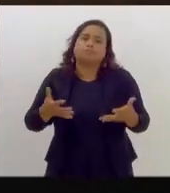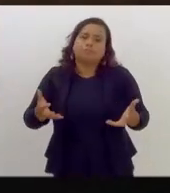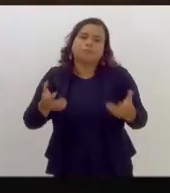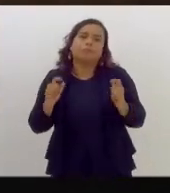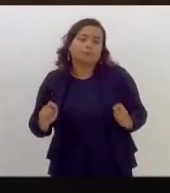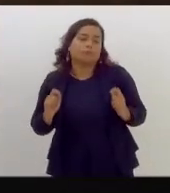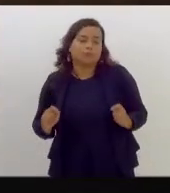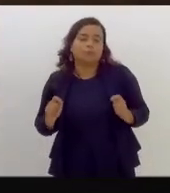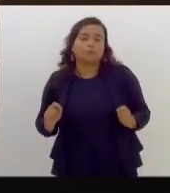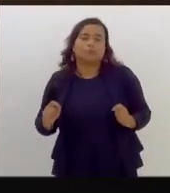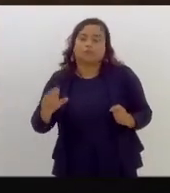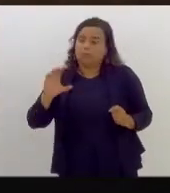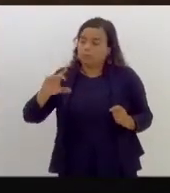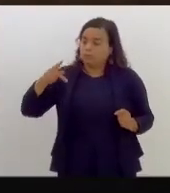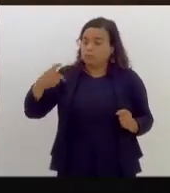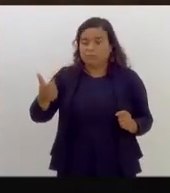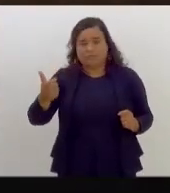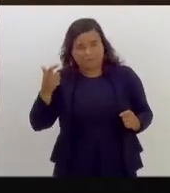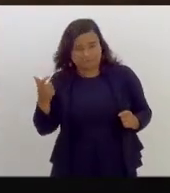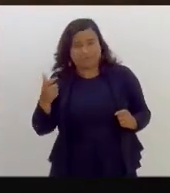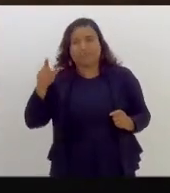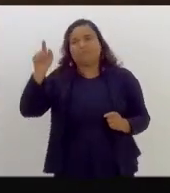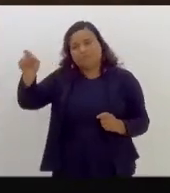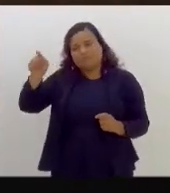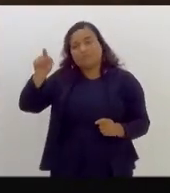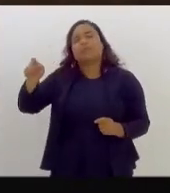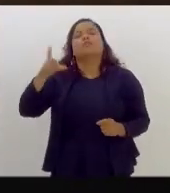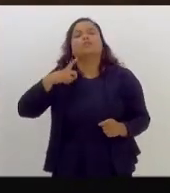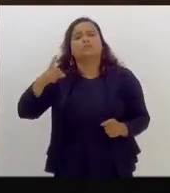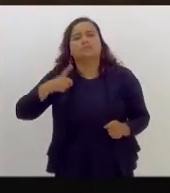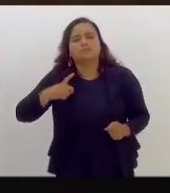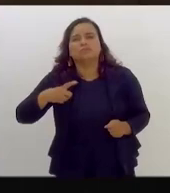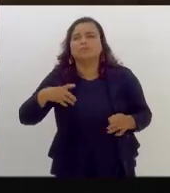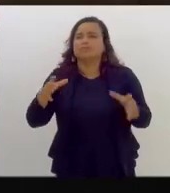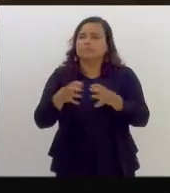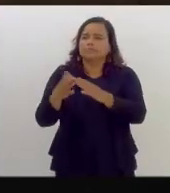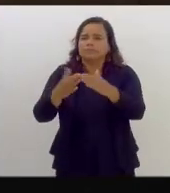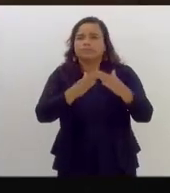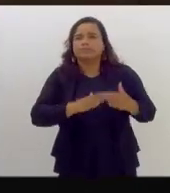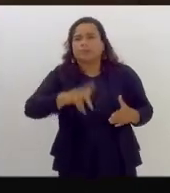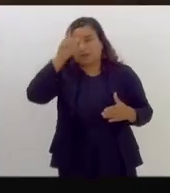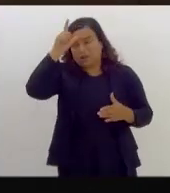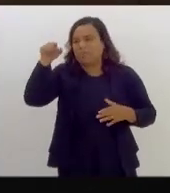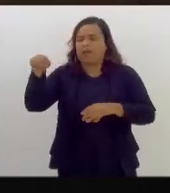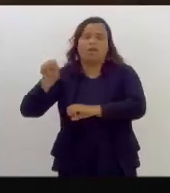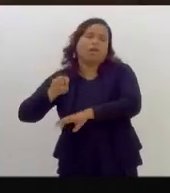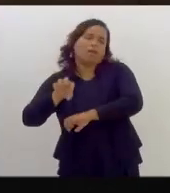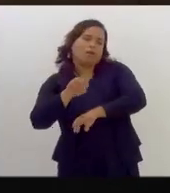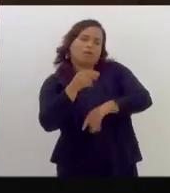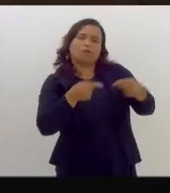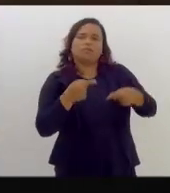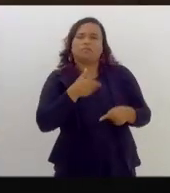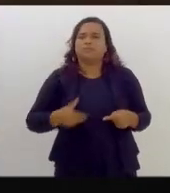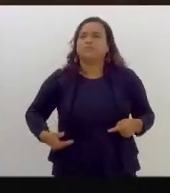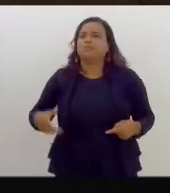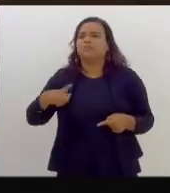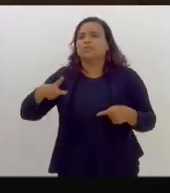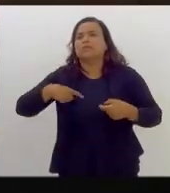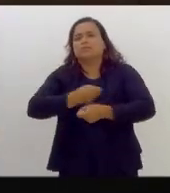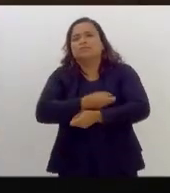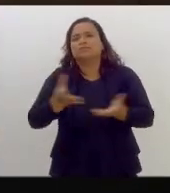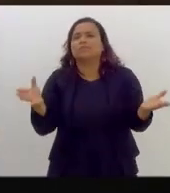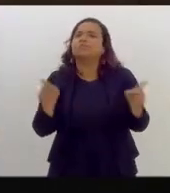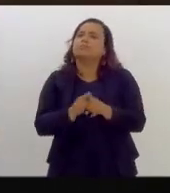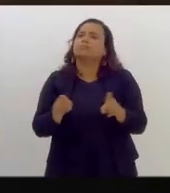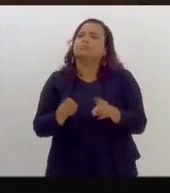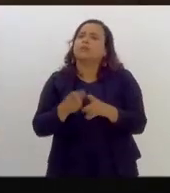que o CPX Complexo do Alemão está dando aula de fazer política pública, está dando aula de promover